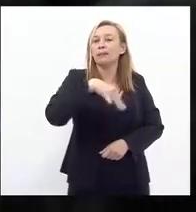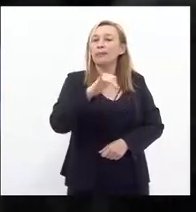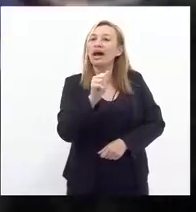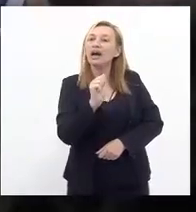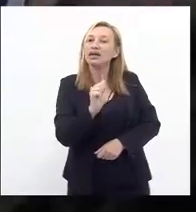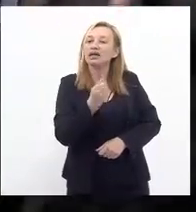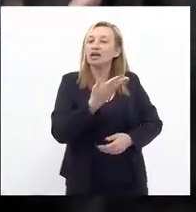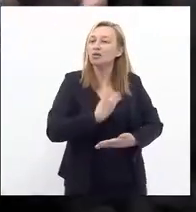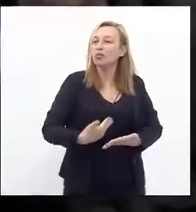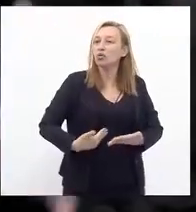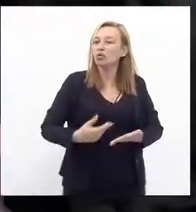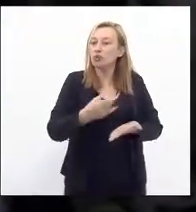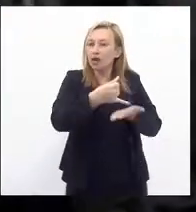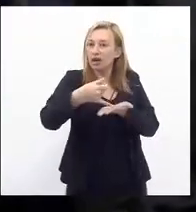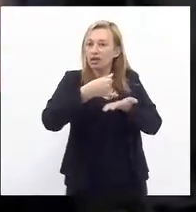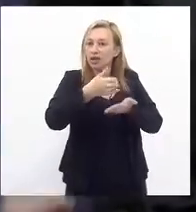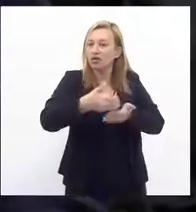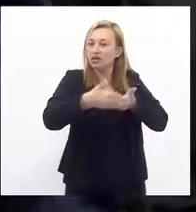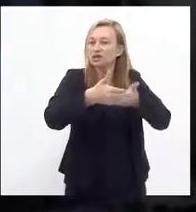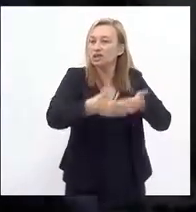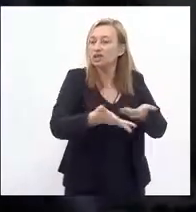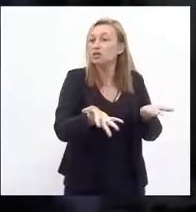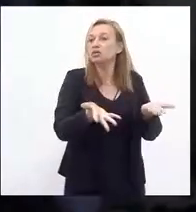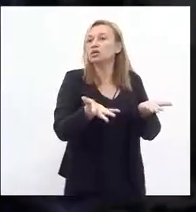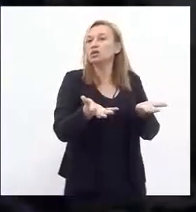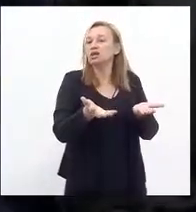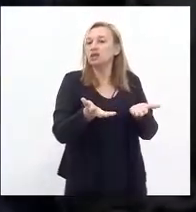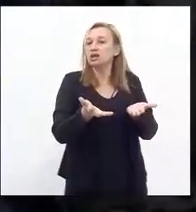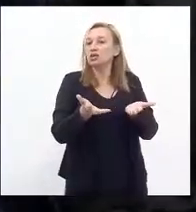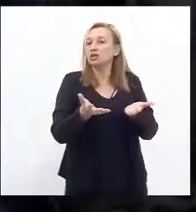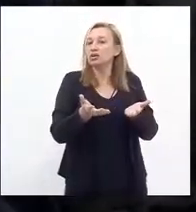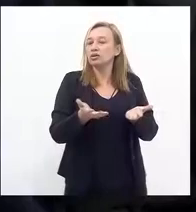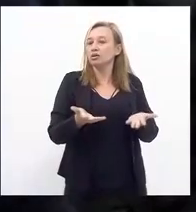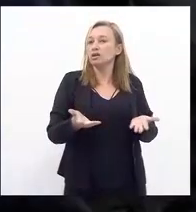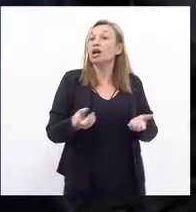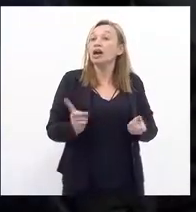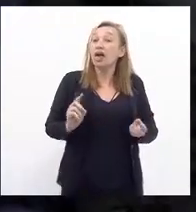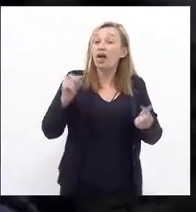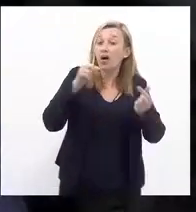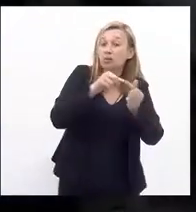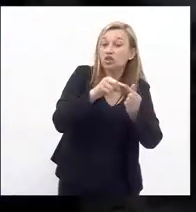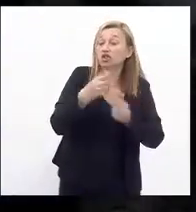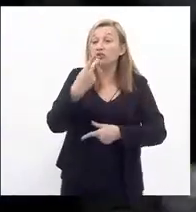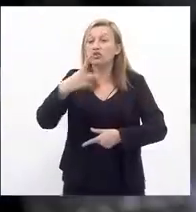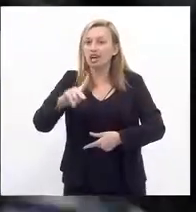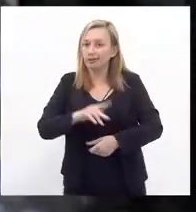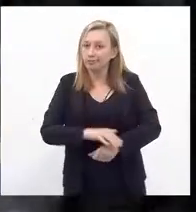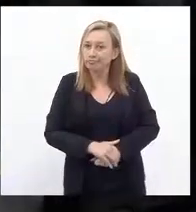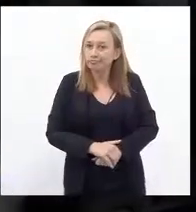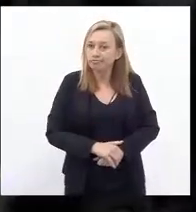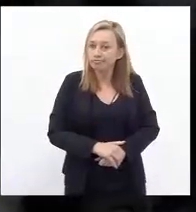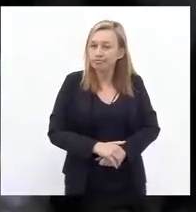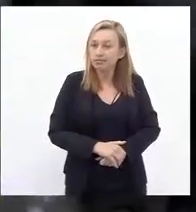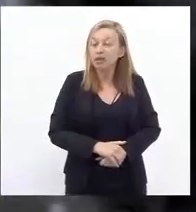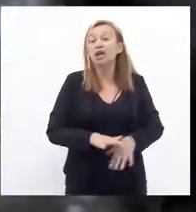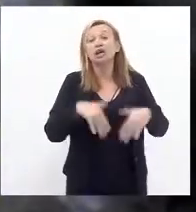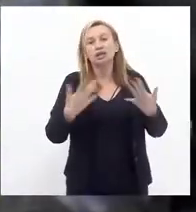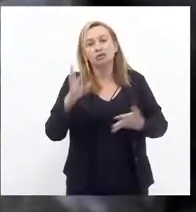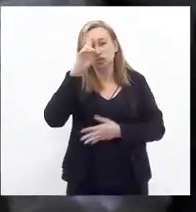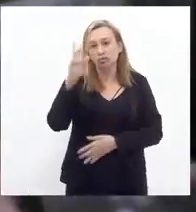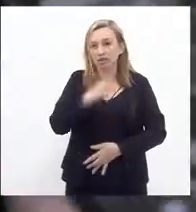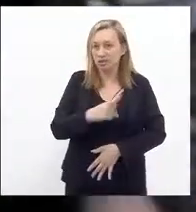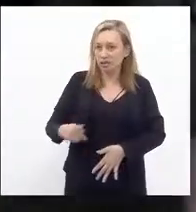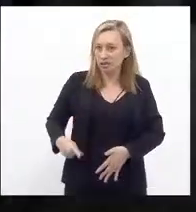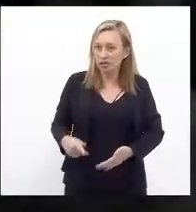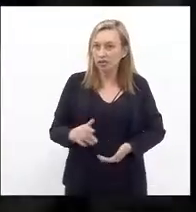e o capital avançando querendo tomar conta de tudo porque é isso objetivo dele é isso objetivo de maneira Presidente